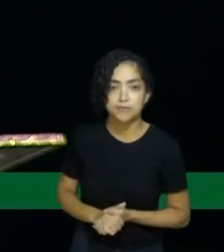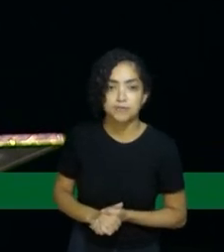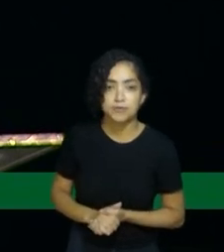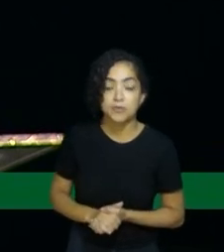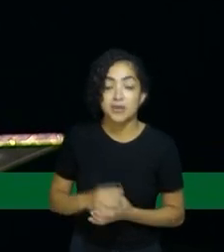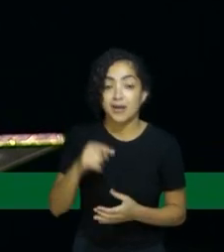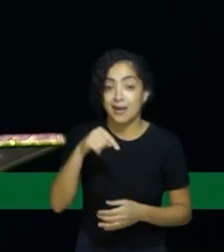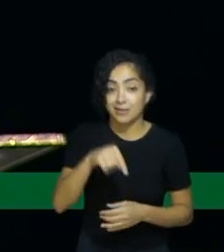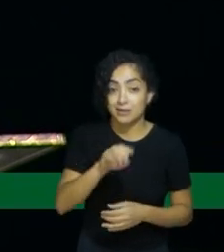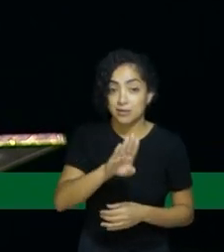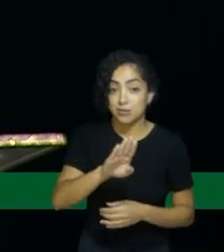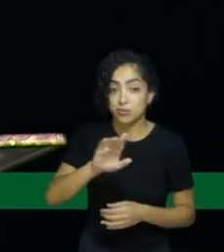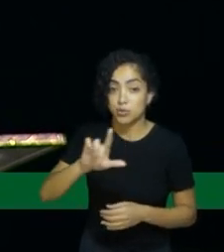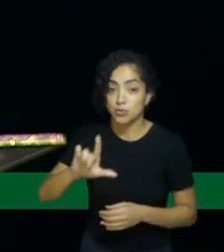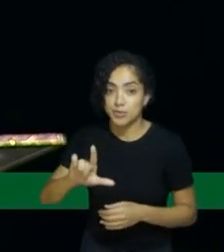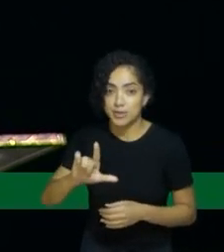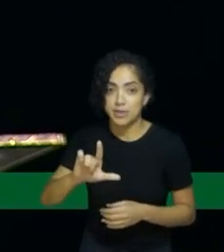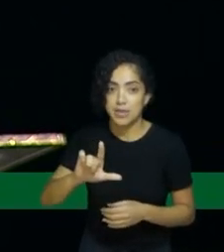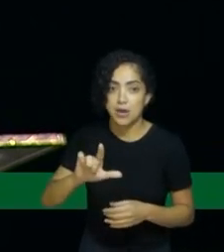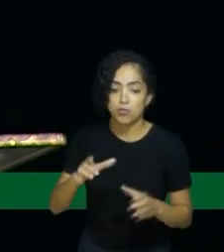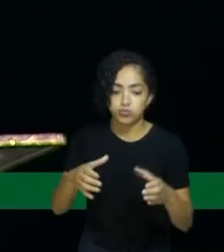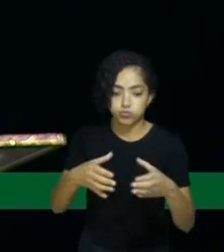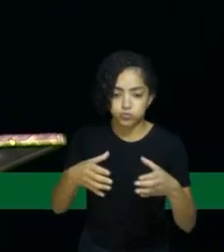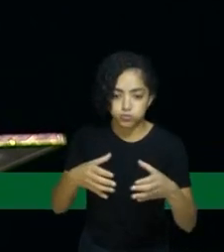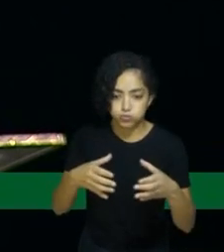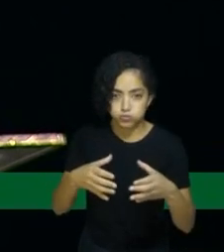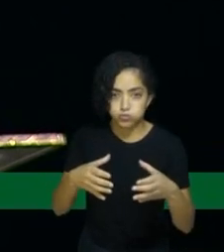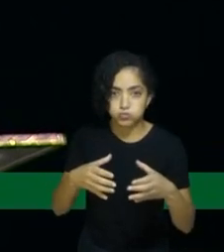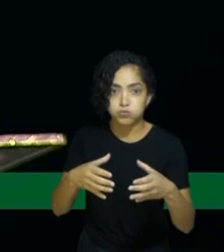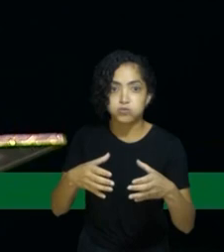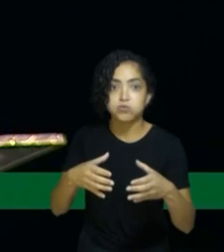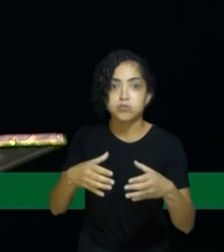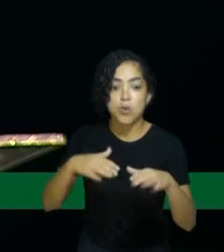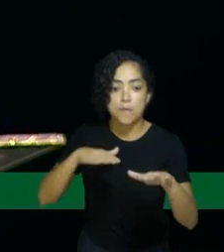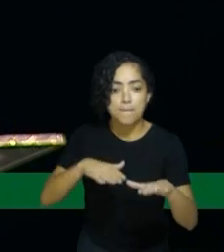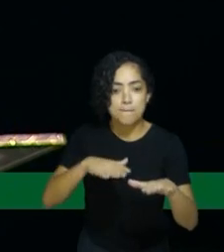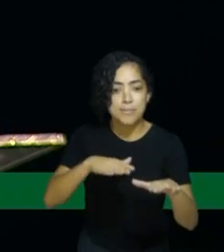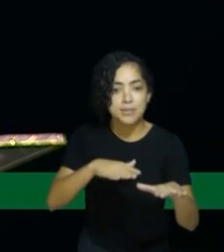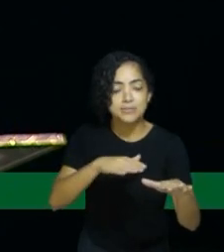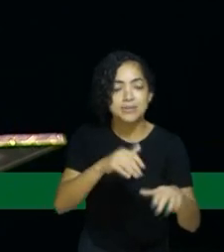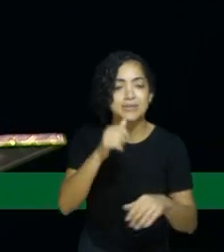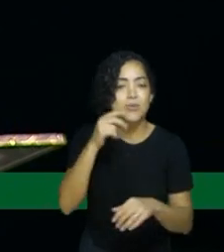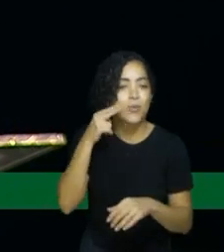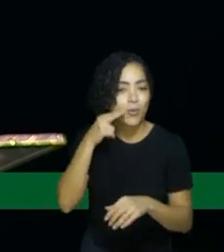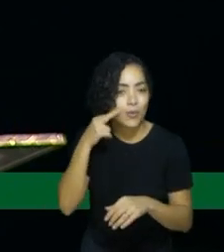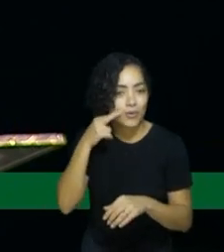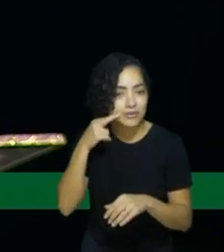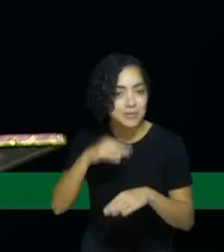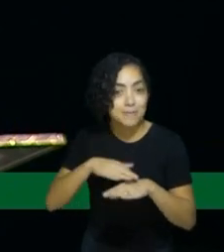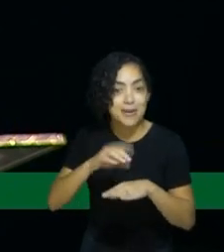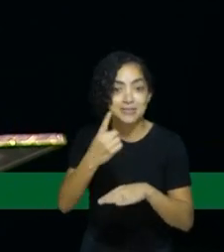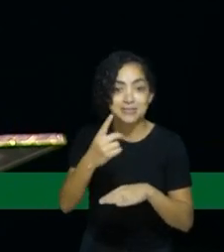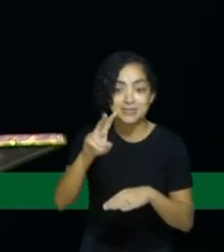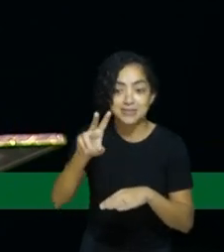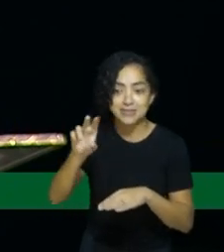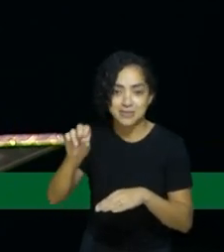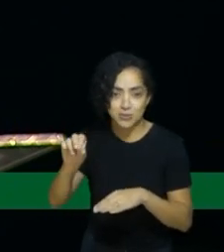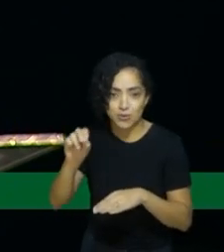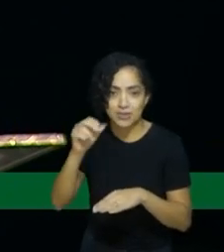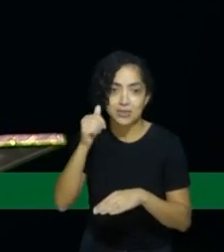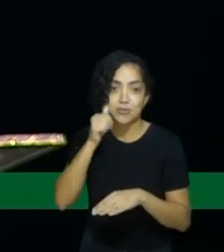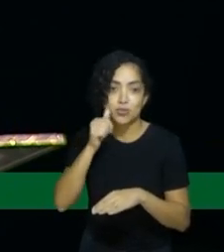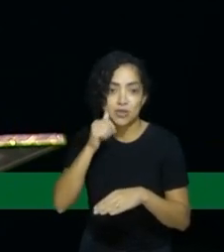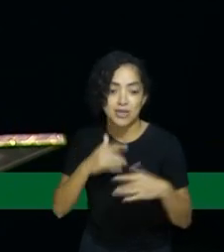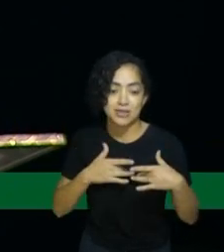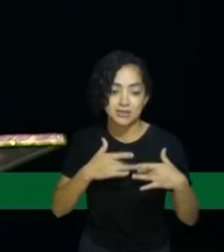Blumenau somos um batalhão cor-de-rosa de mais de 150 voluntárias no estado somos